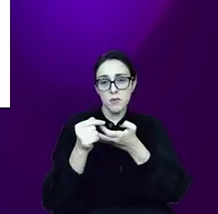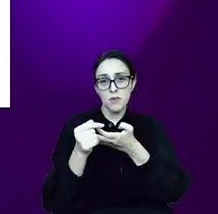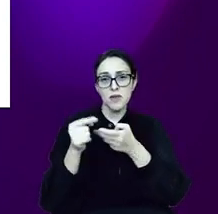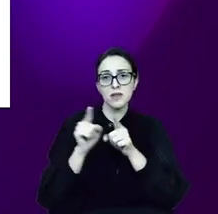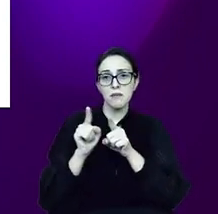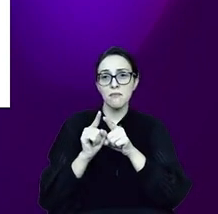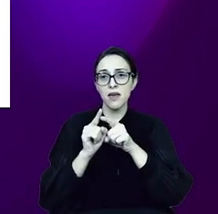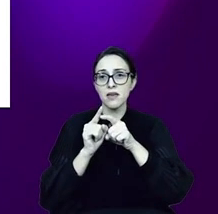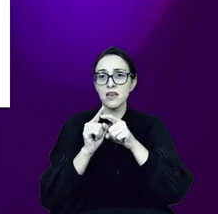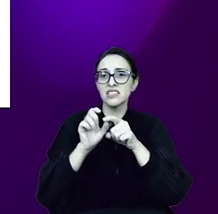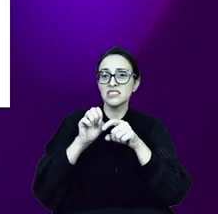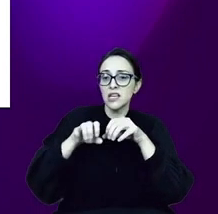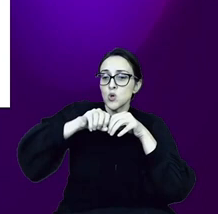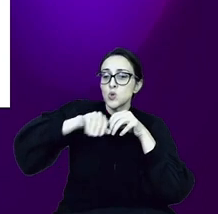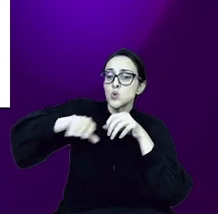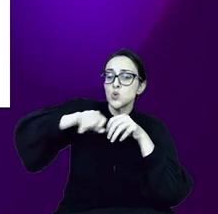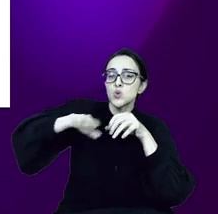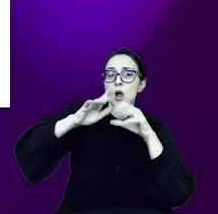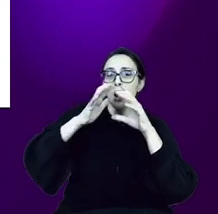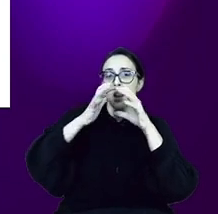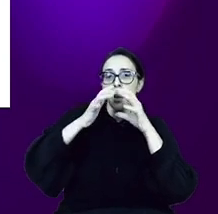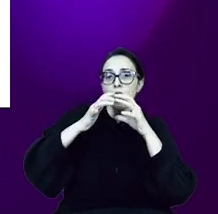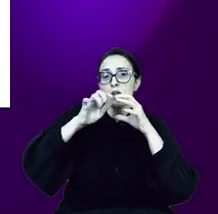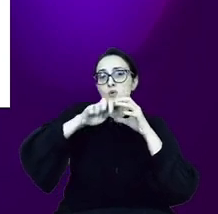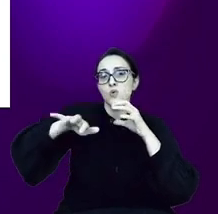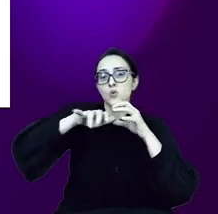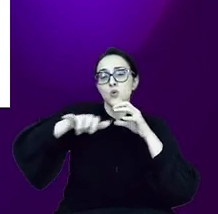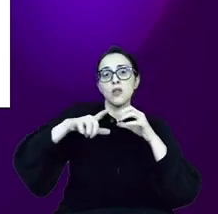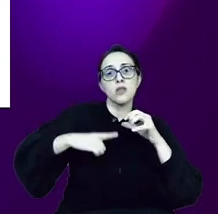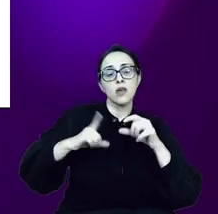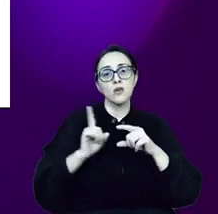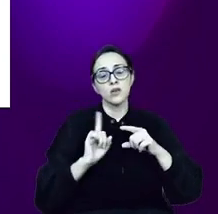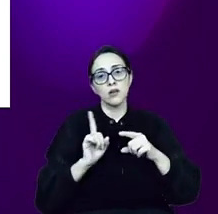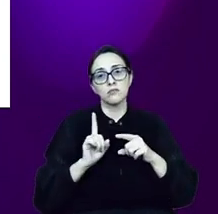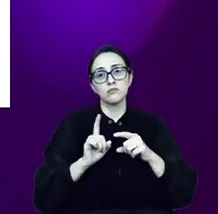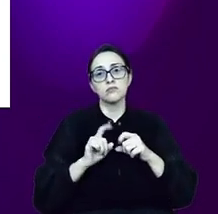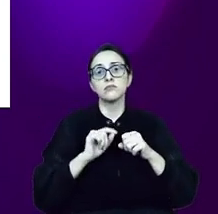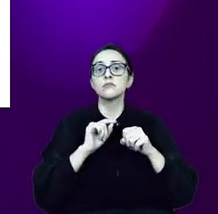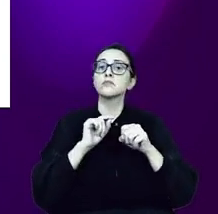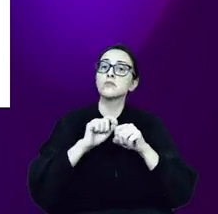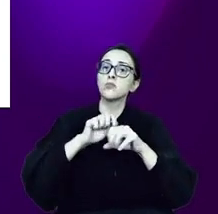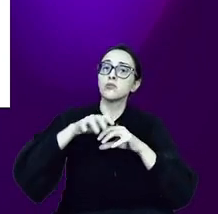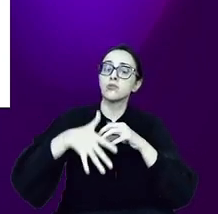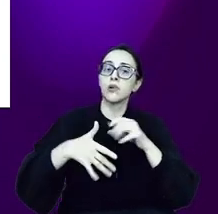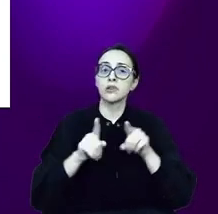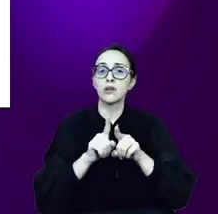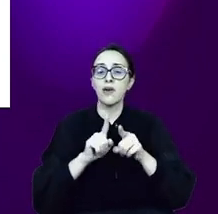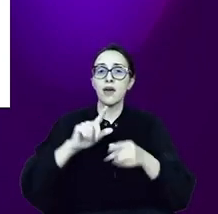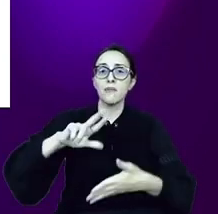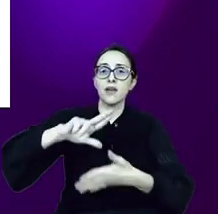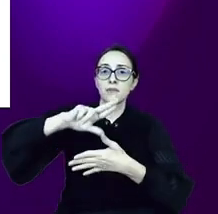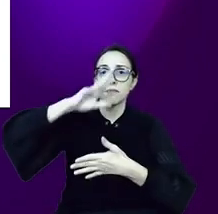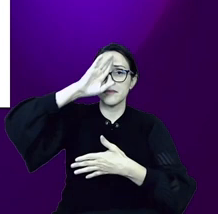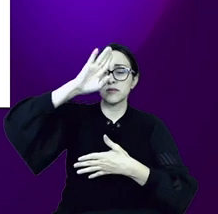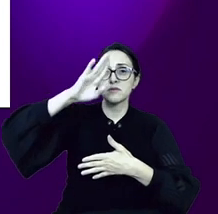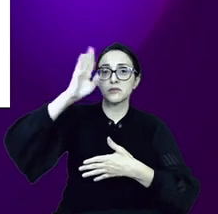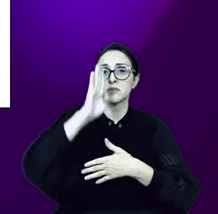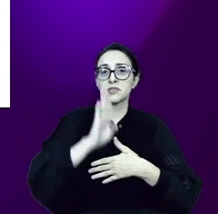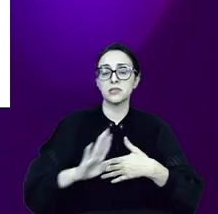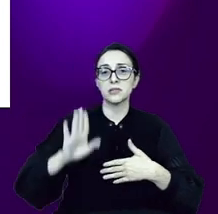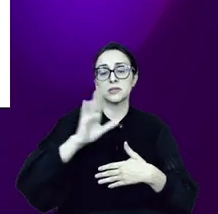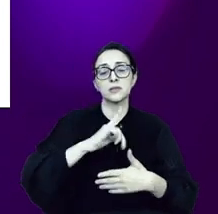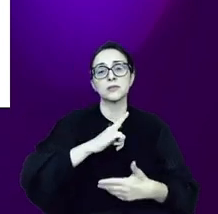hemorragia intraventricular para esses prognósticos. Mas o quanto que isso se aplica na população da América Latina, particularmente no Brasil, a gente